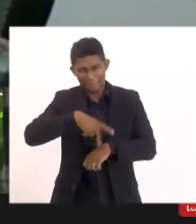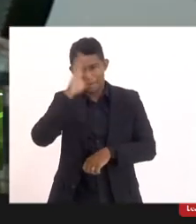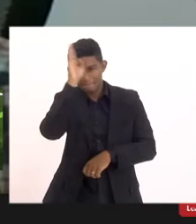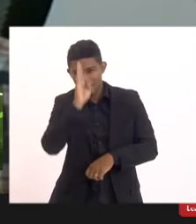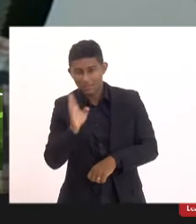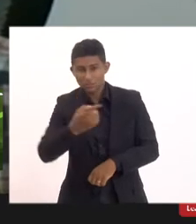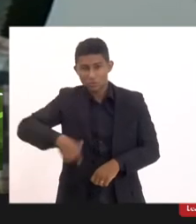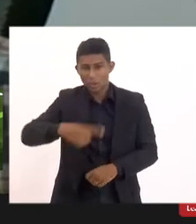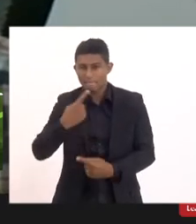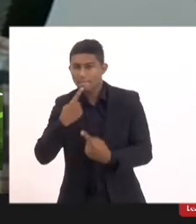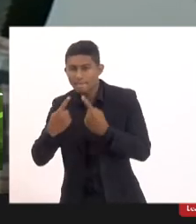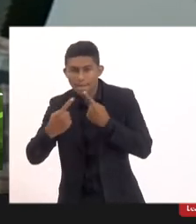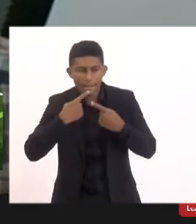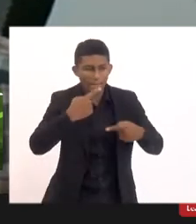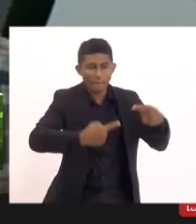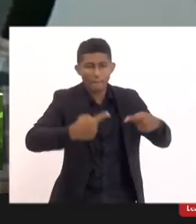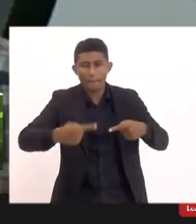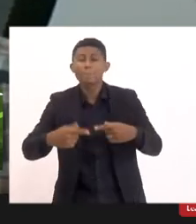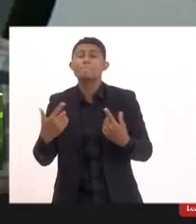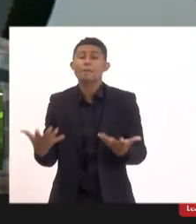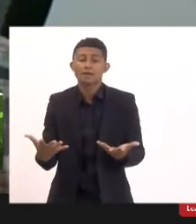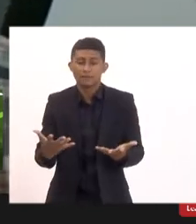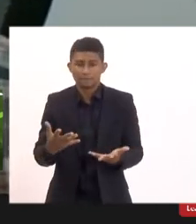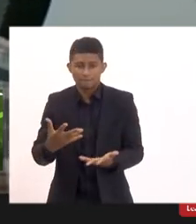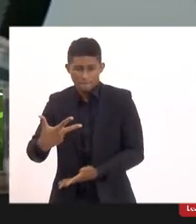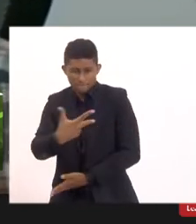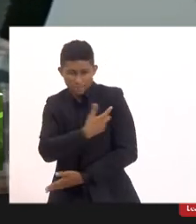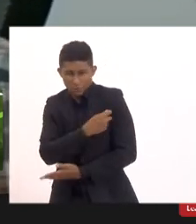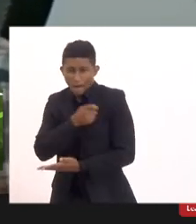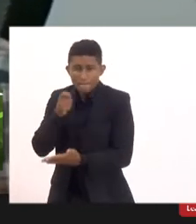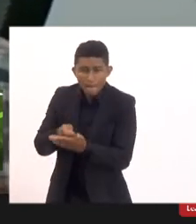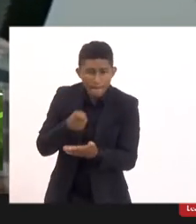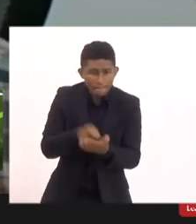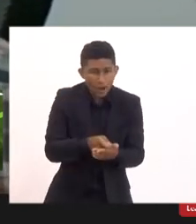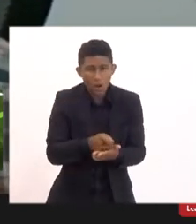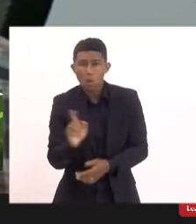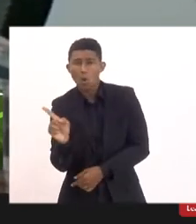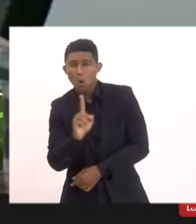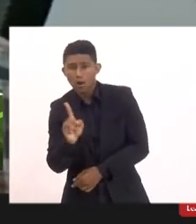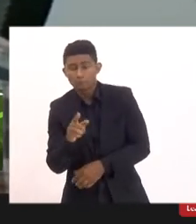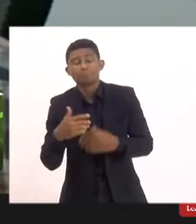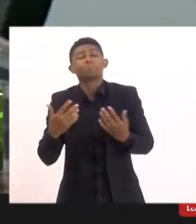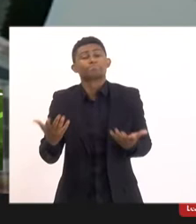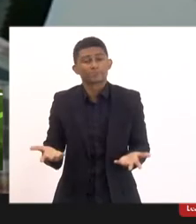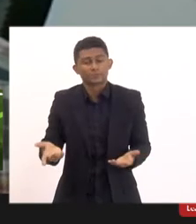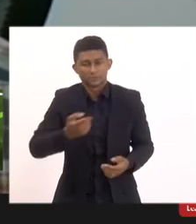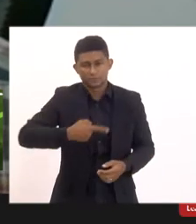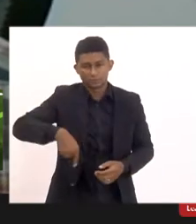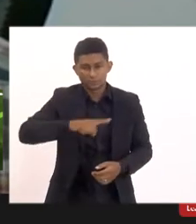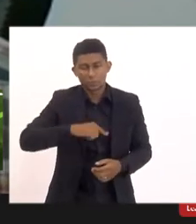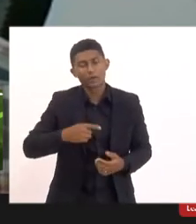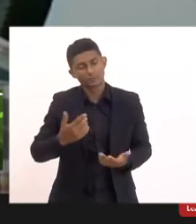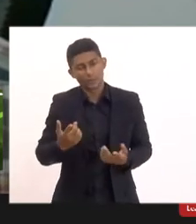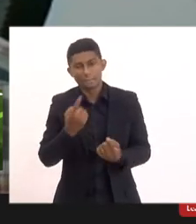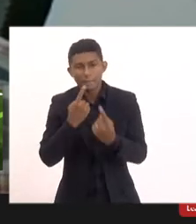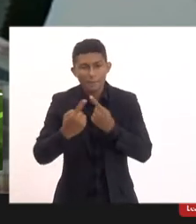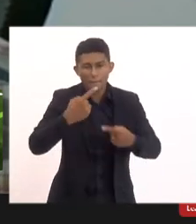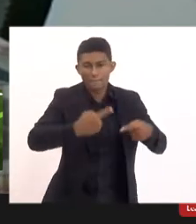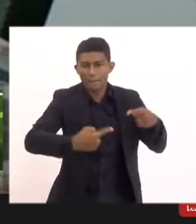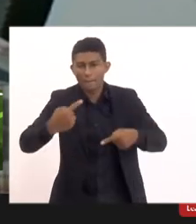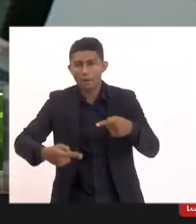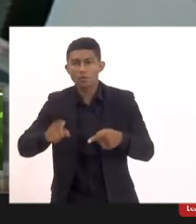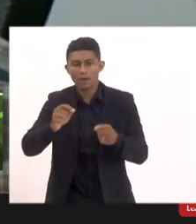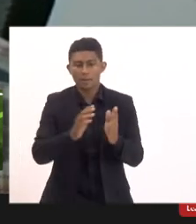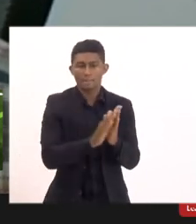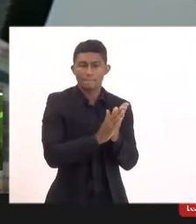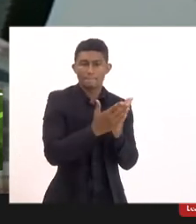Principalmente para as crianças, como a gente está vendo na discussão daí do passaporte vacinal, mas é claro, a gente sempre chama atenção, o passaporte